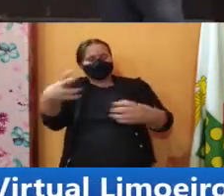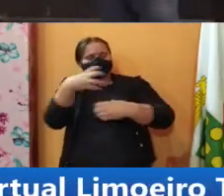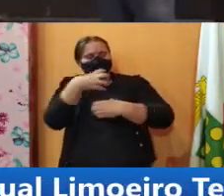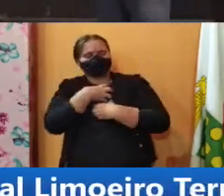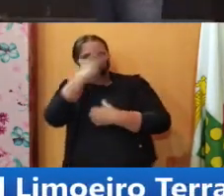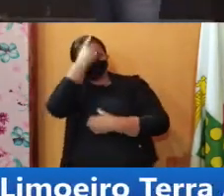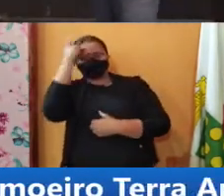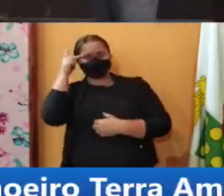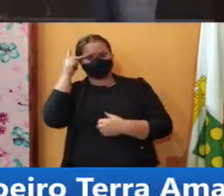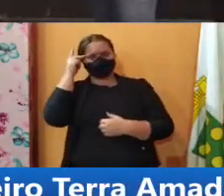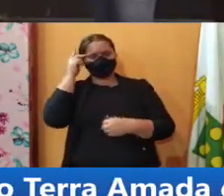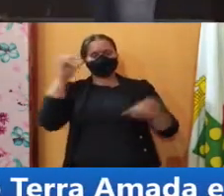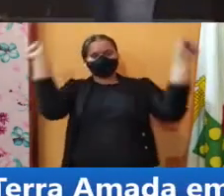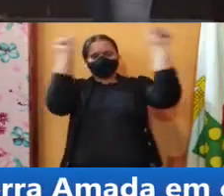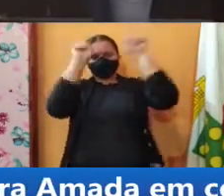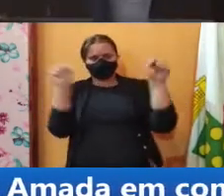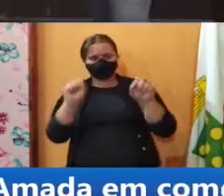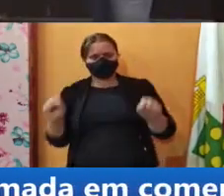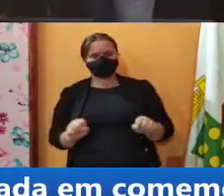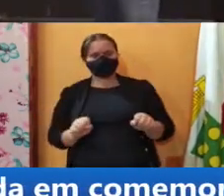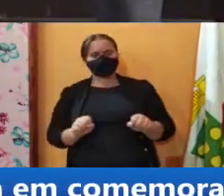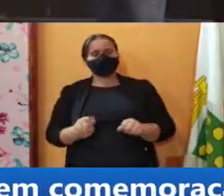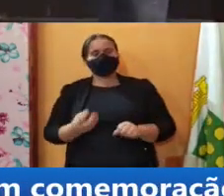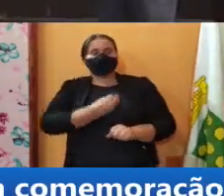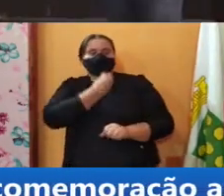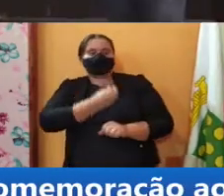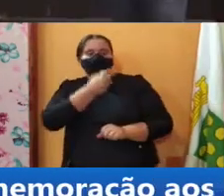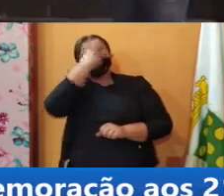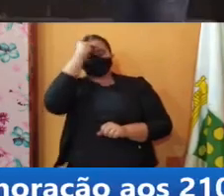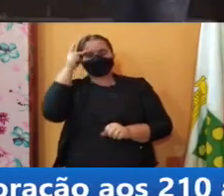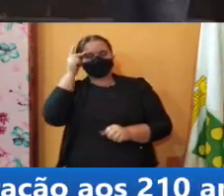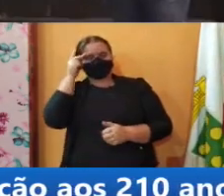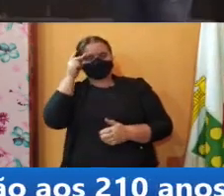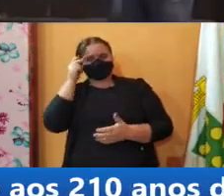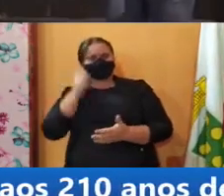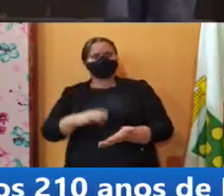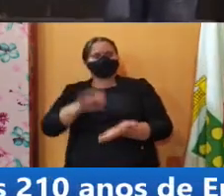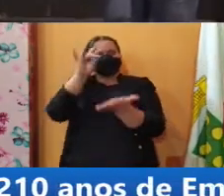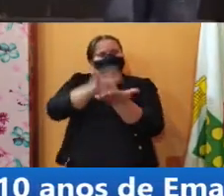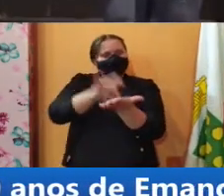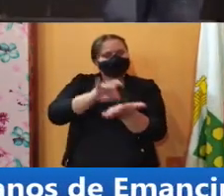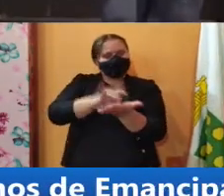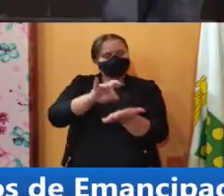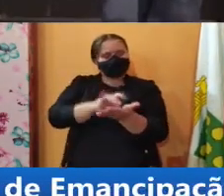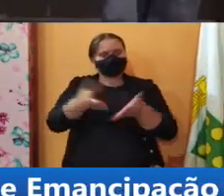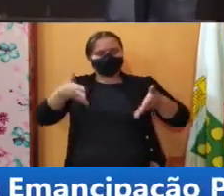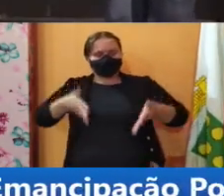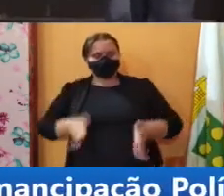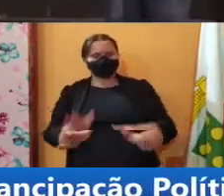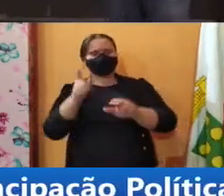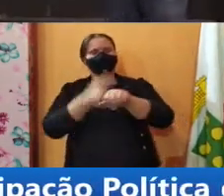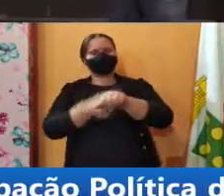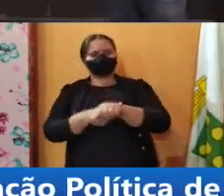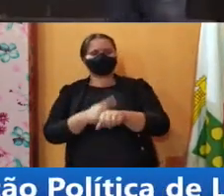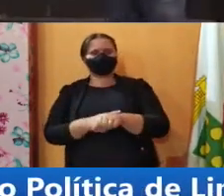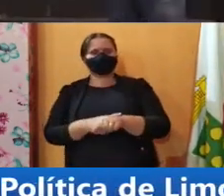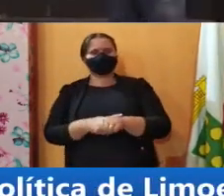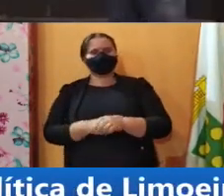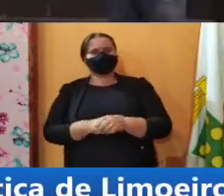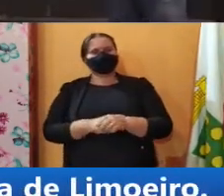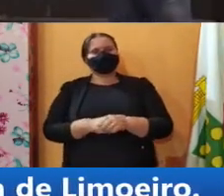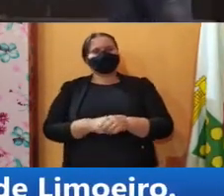público. Artistas são seres que provaram o néctar da vida naquele momento de cristal,